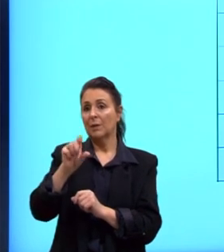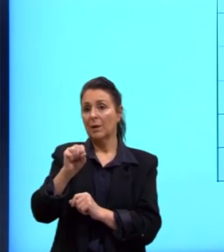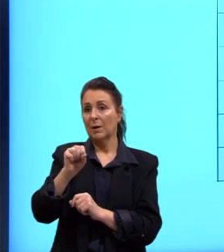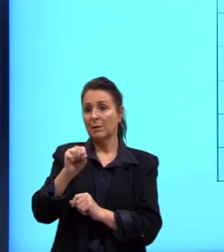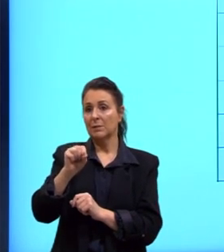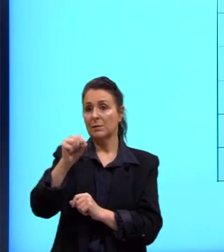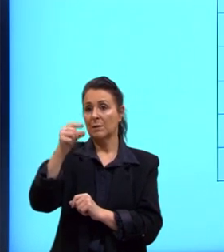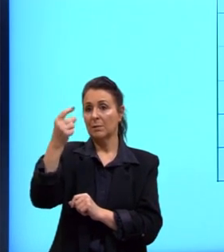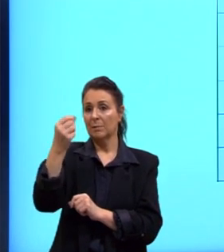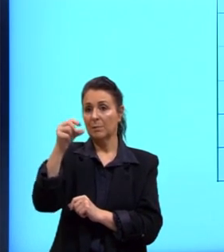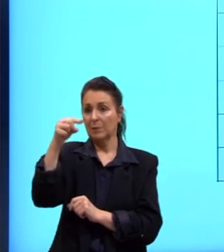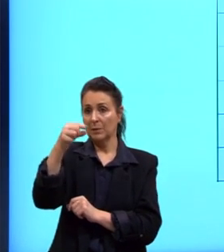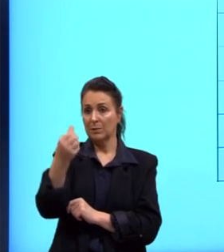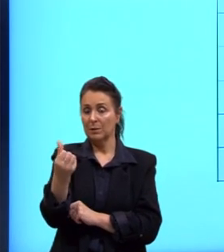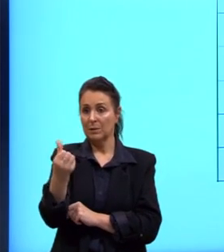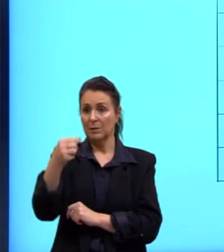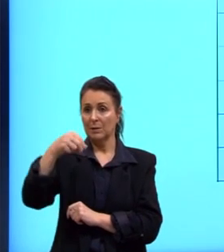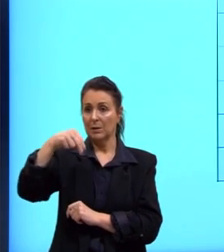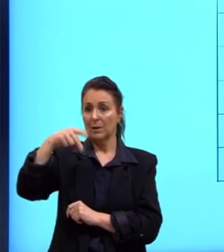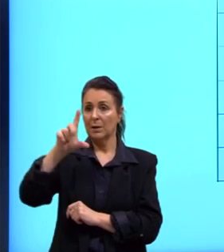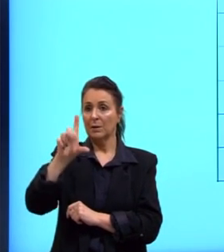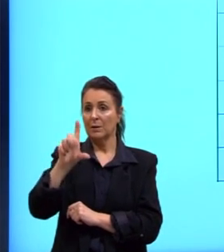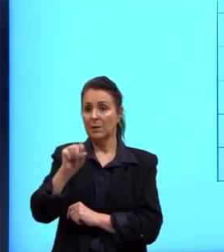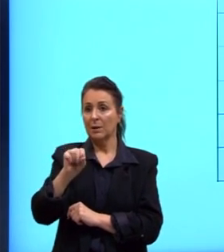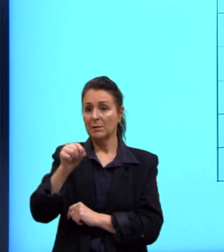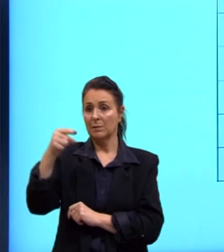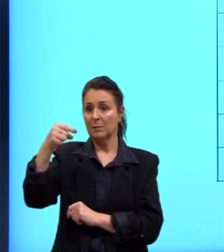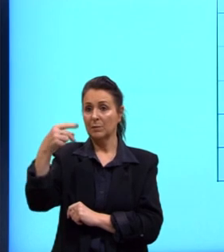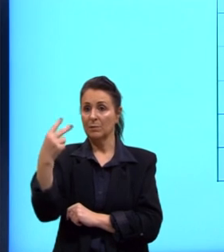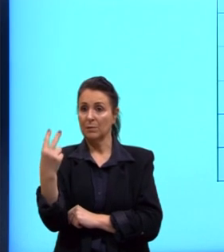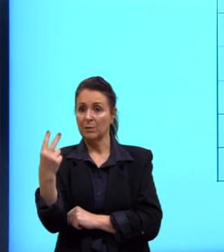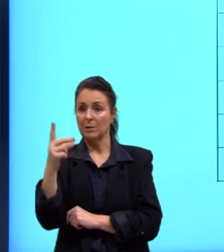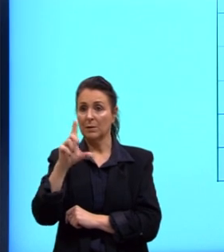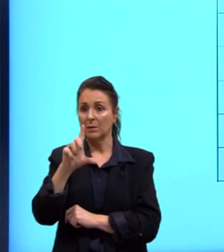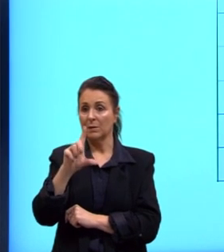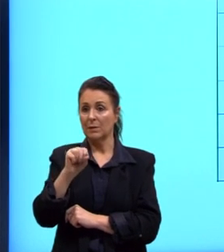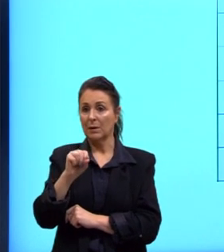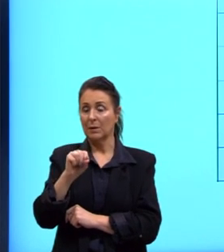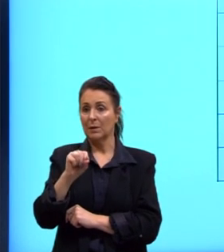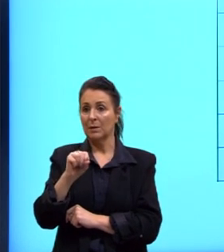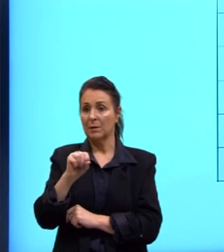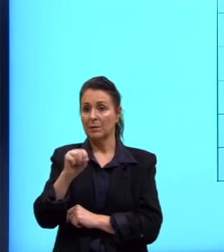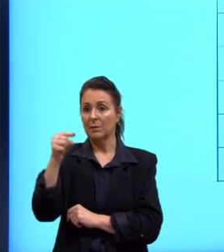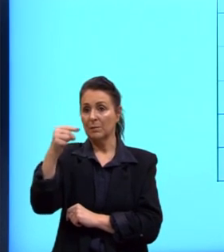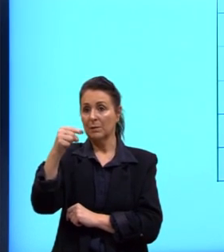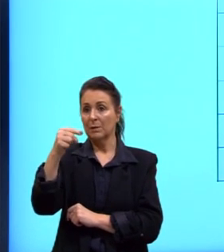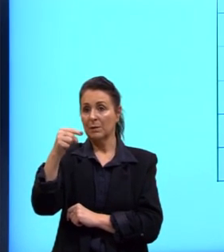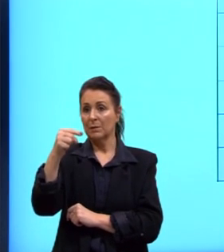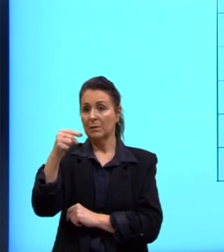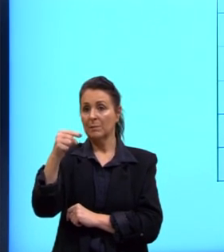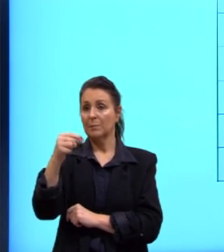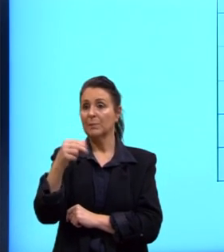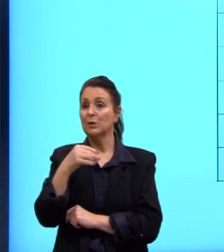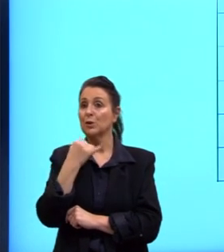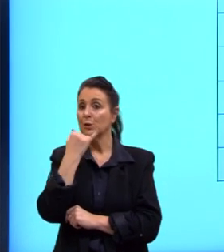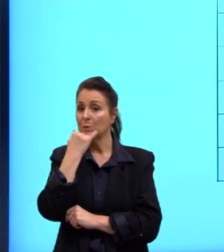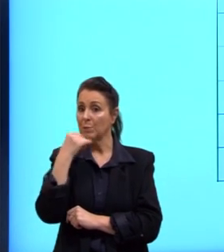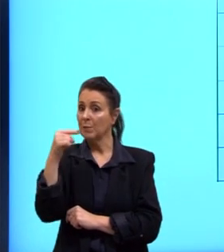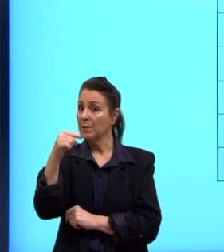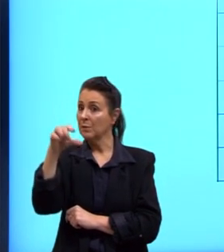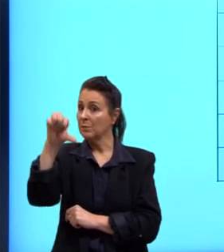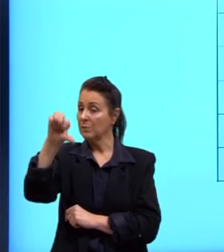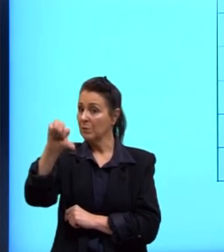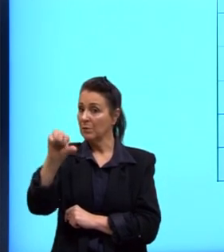10 elevado a menos 6 nano 10 elevado a menos 2 e pico na - 9 desculpa e